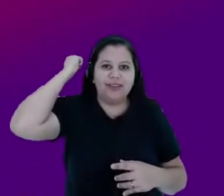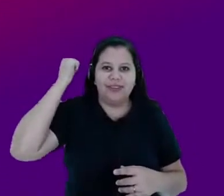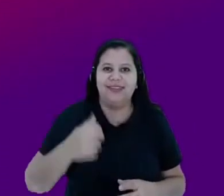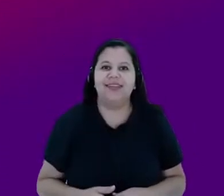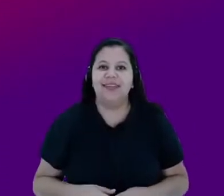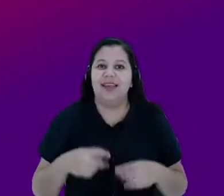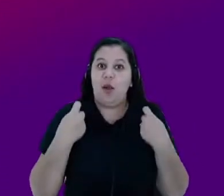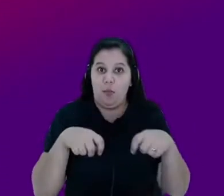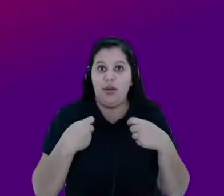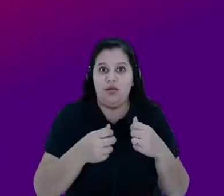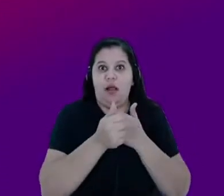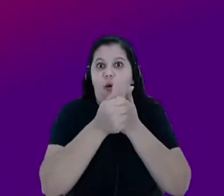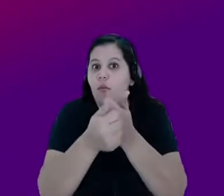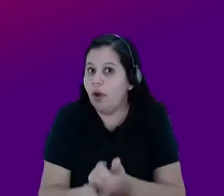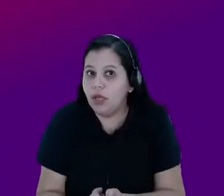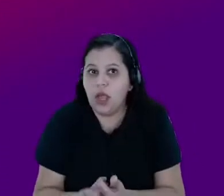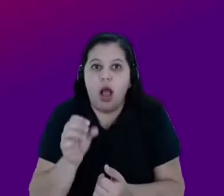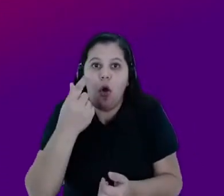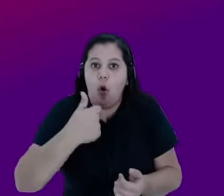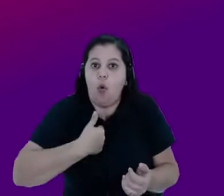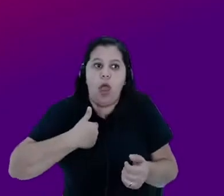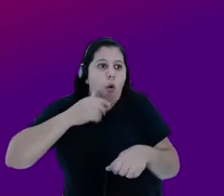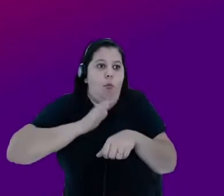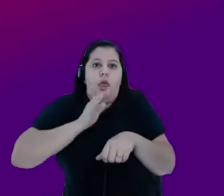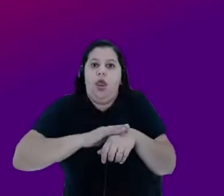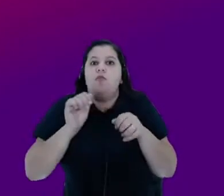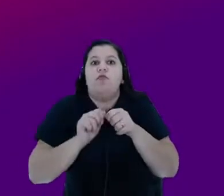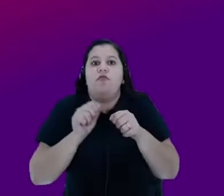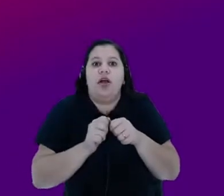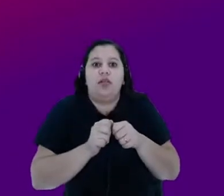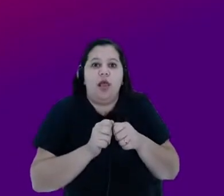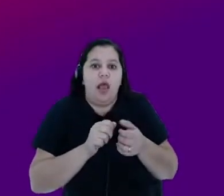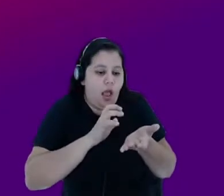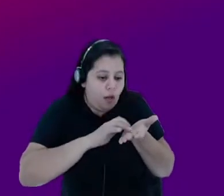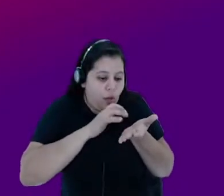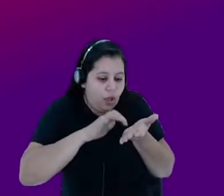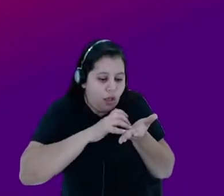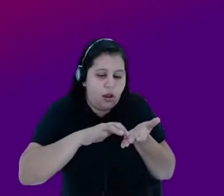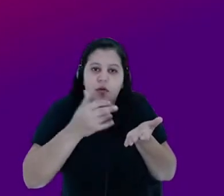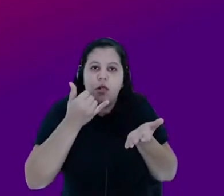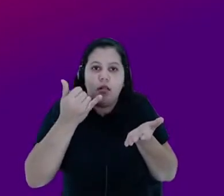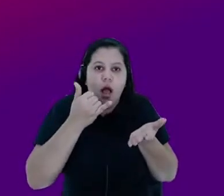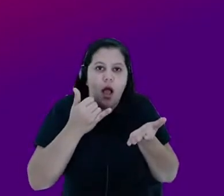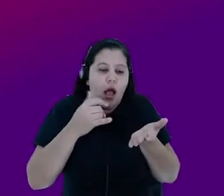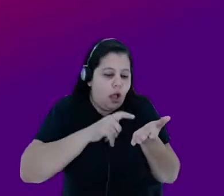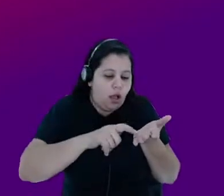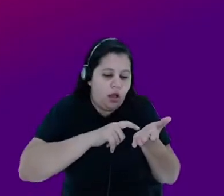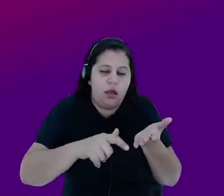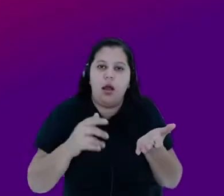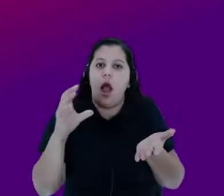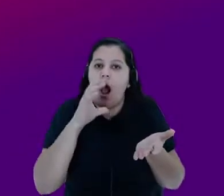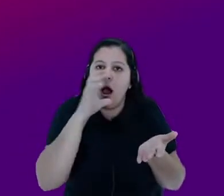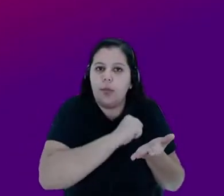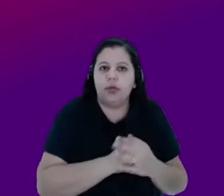na palma da minha mão, então no celular, no aplicativo. Outro ponto aqui é personalização,